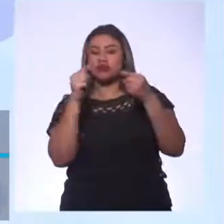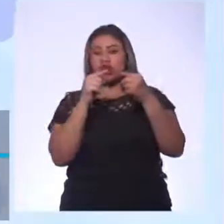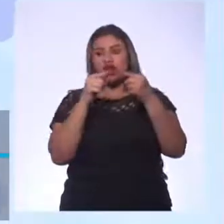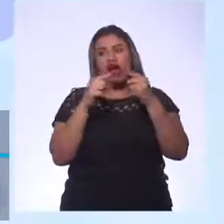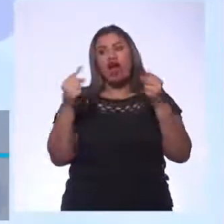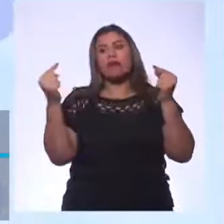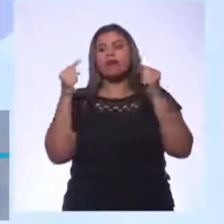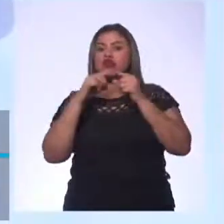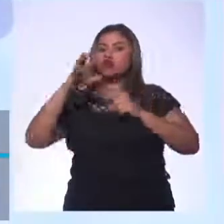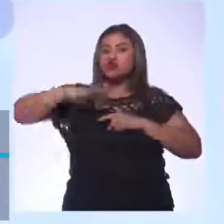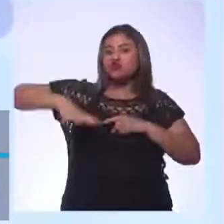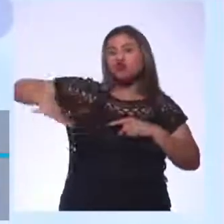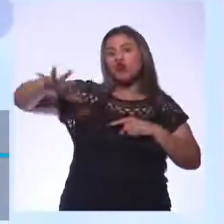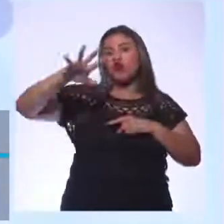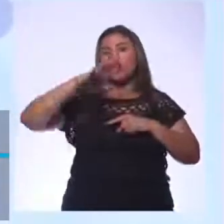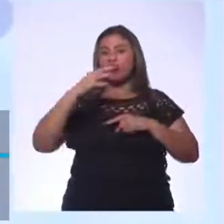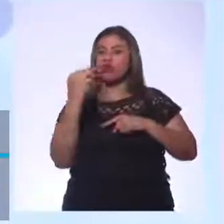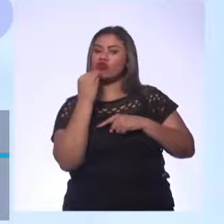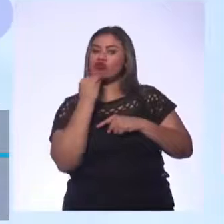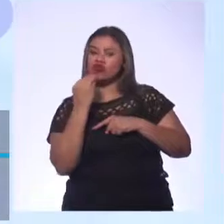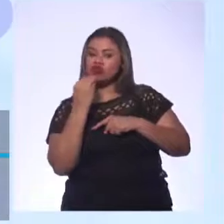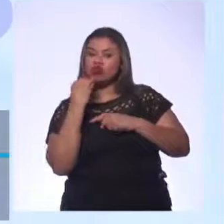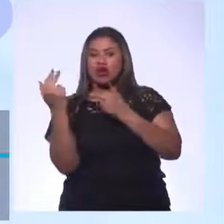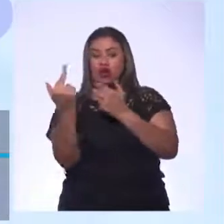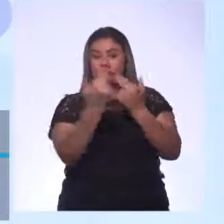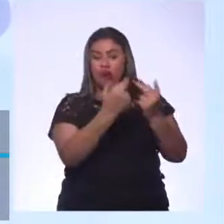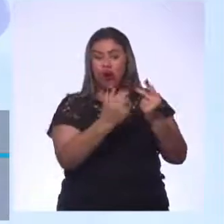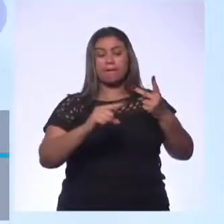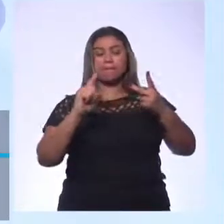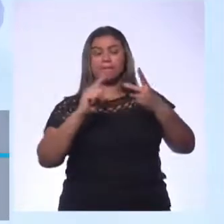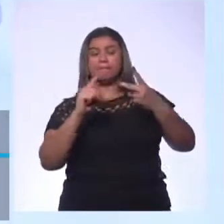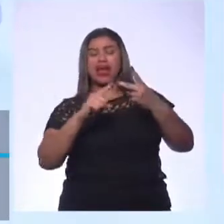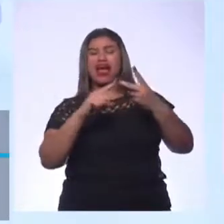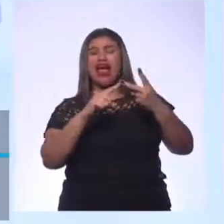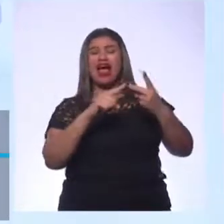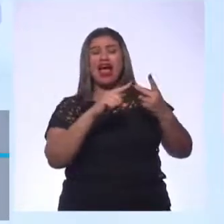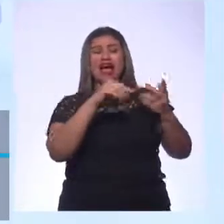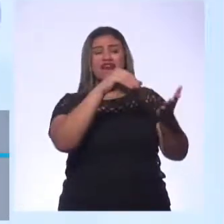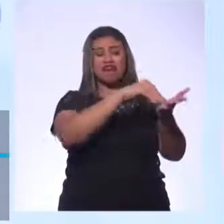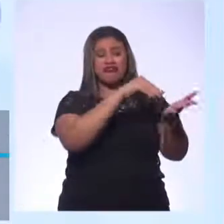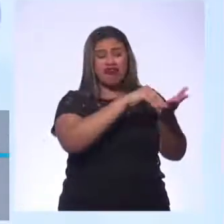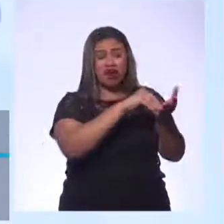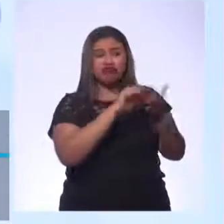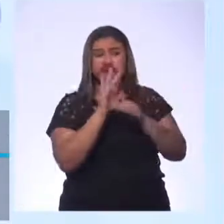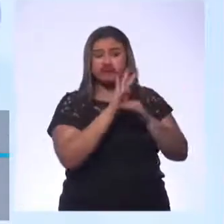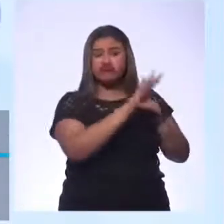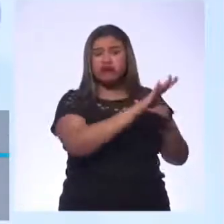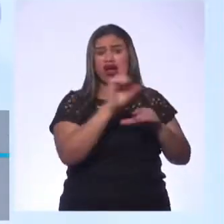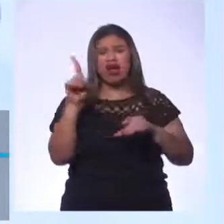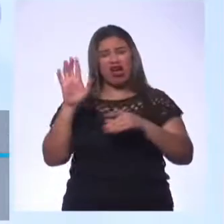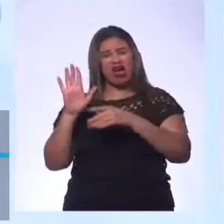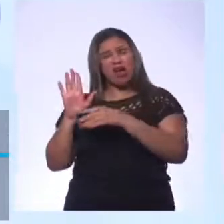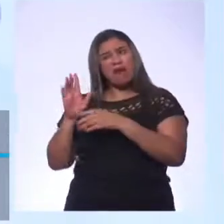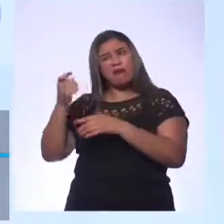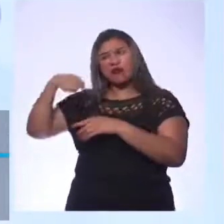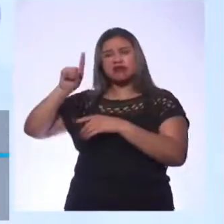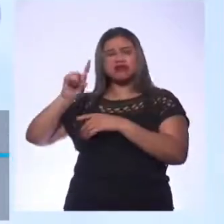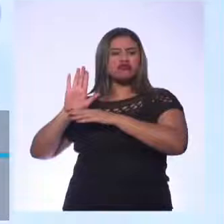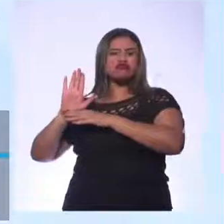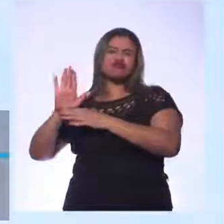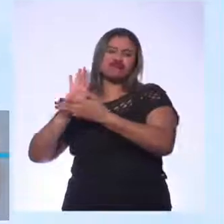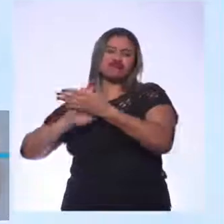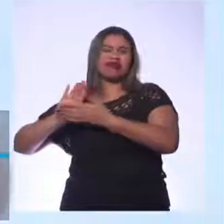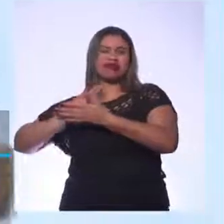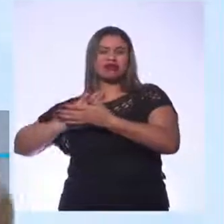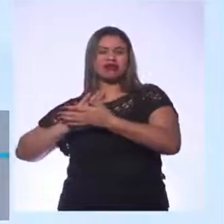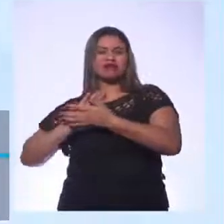equidade, é dar mais para quem precisa de mais. Né? E isso faz toda a diferença. Porque não adianta você falar, né? Tem até